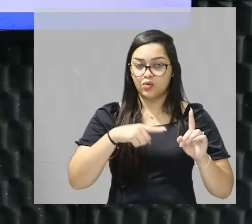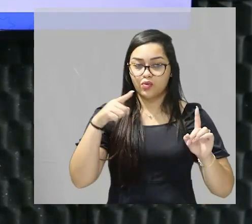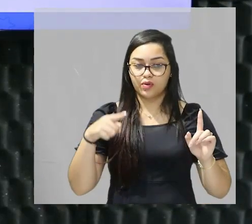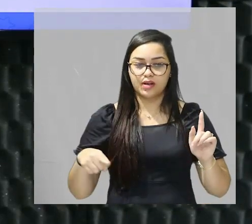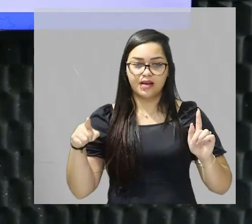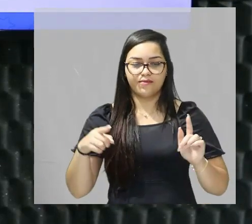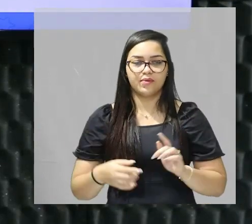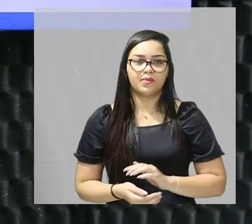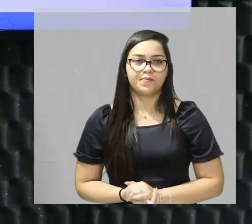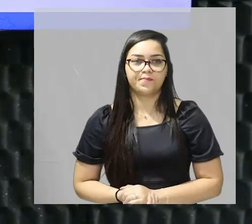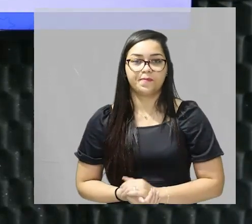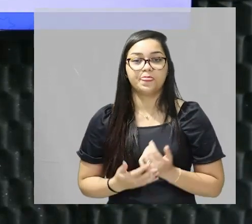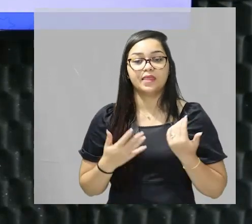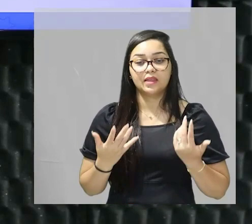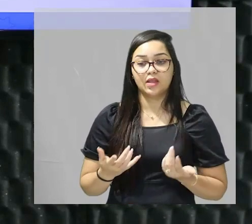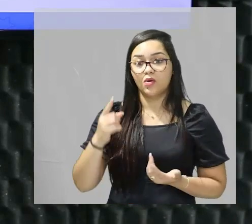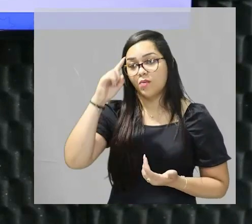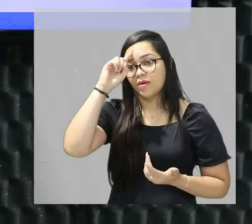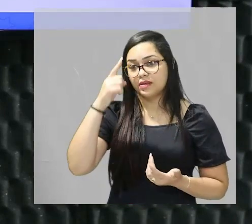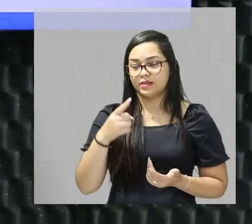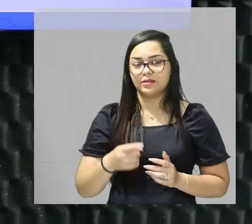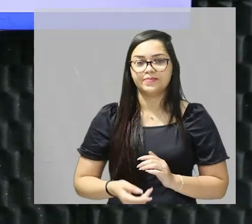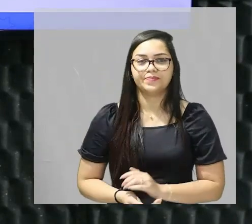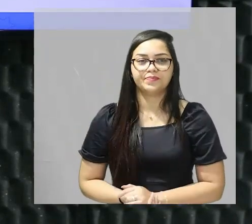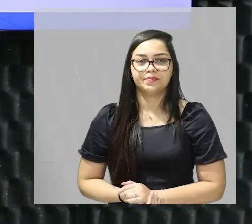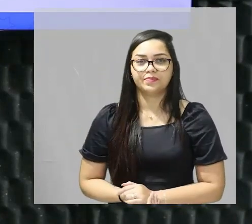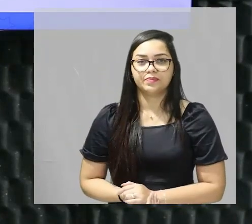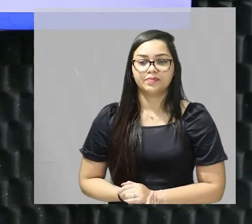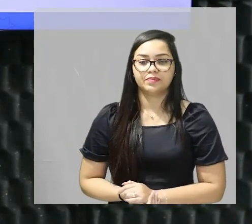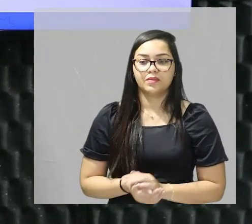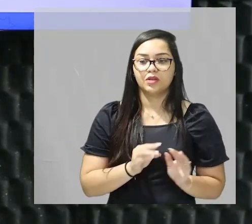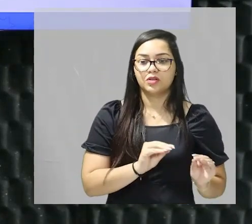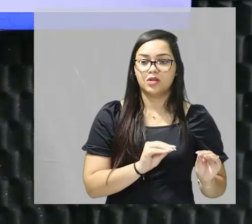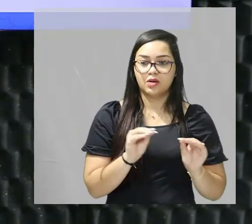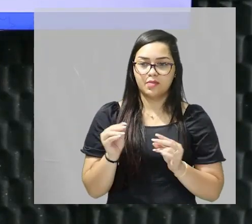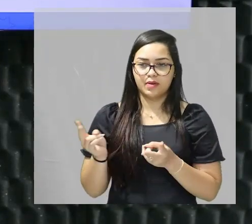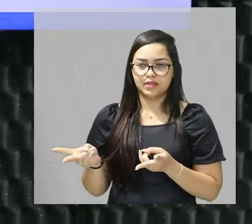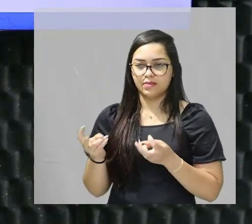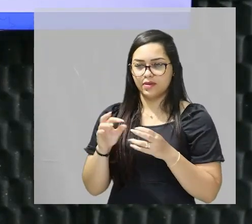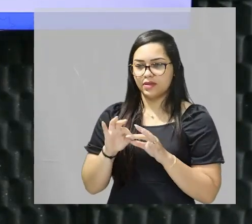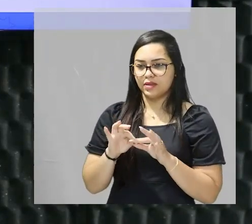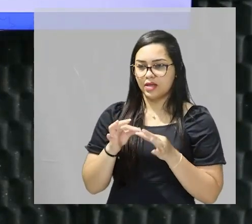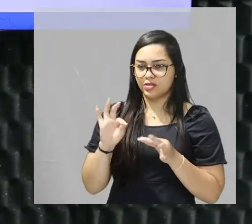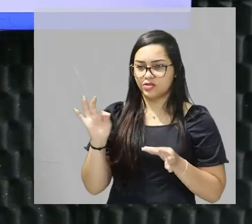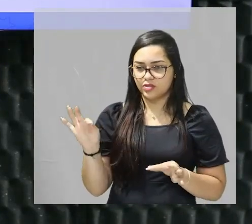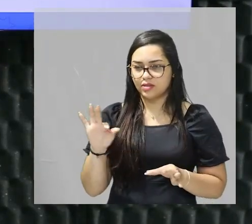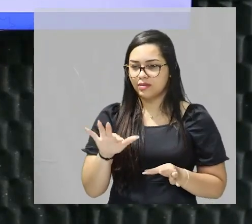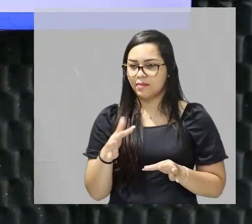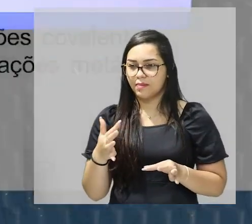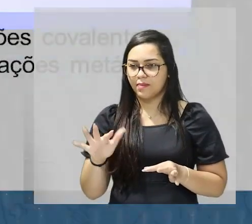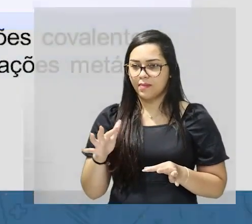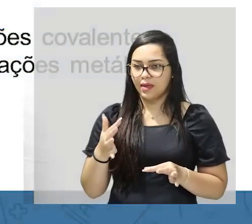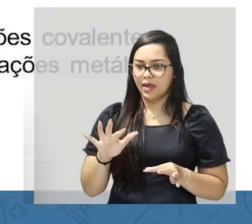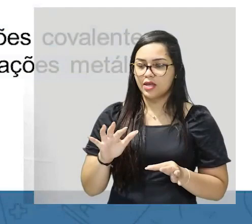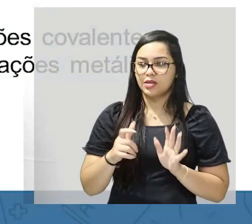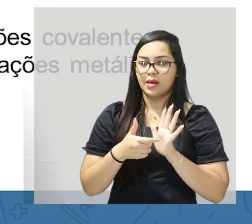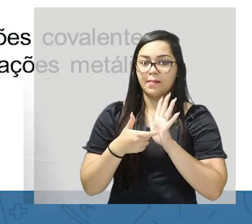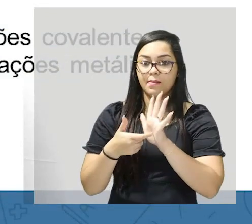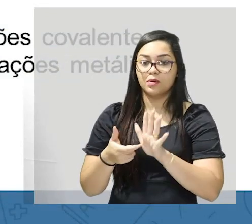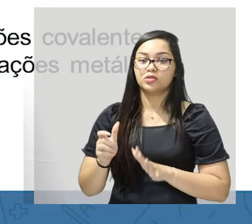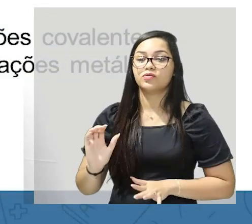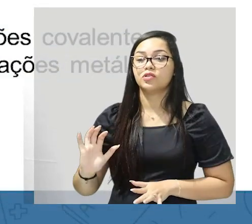figura. Então, o comando da questão. O deslocamento observado na distância média, ok? Que é o